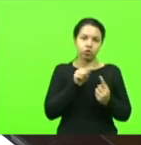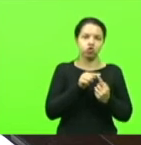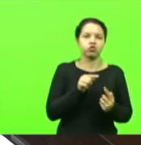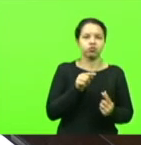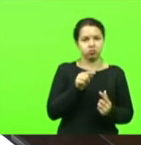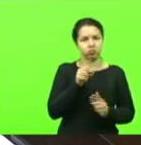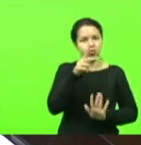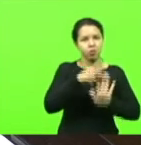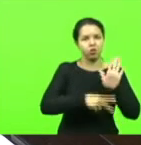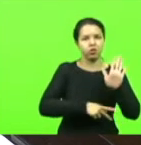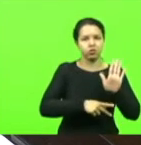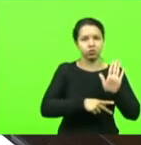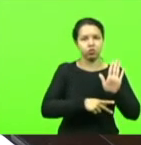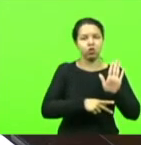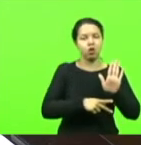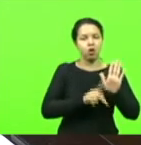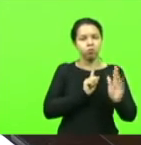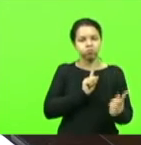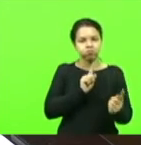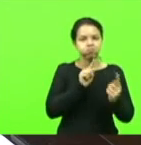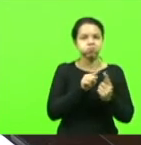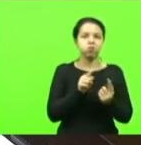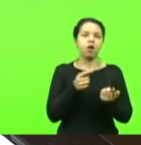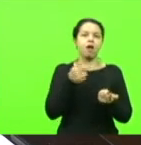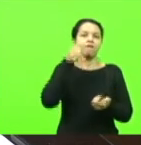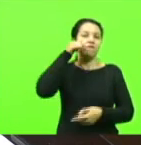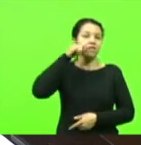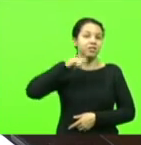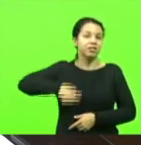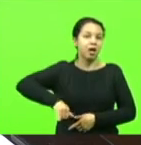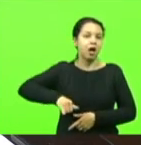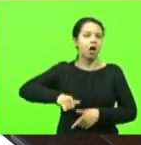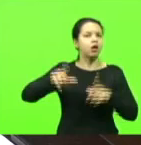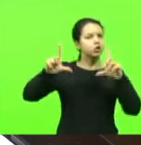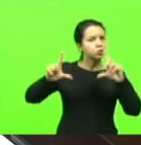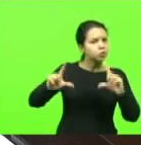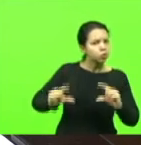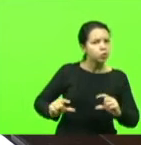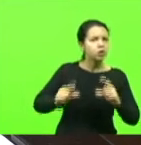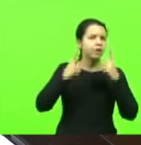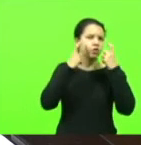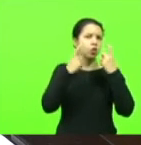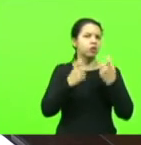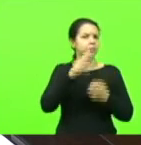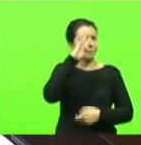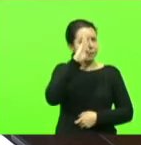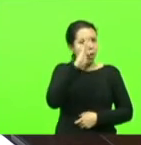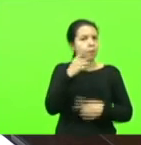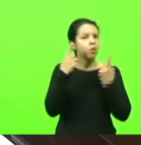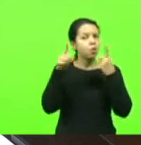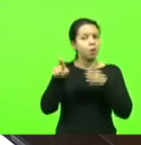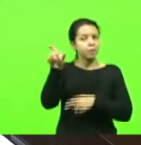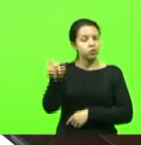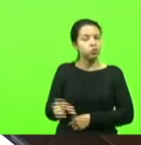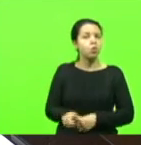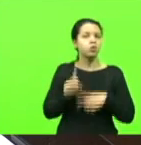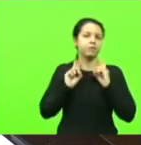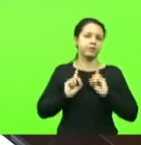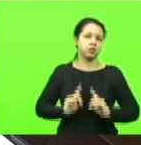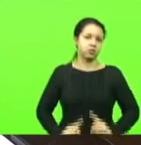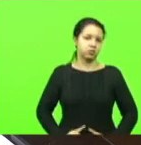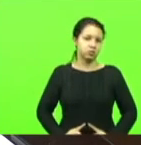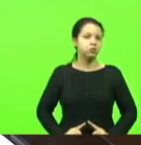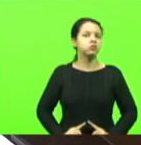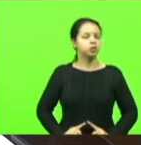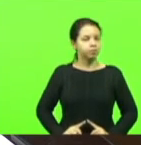projeto é que Visa conter a violência principalmente contra a pessoa com deficiência então um projeto